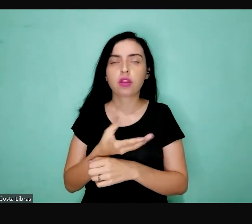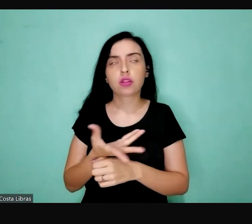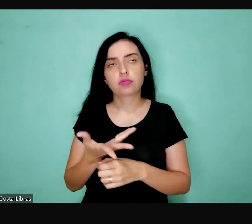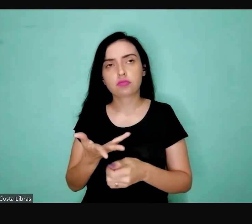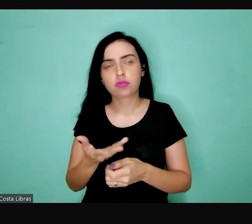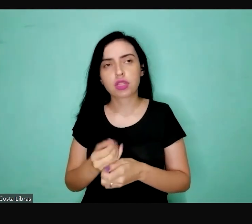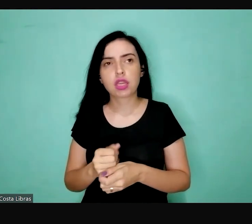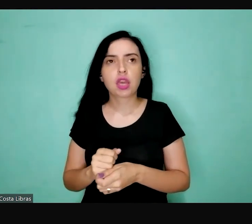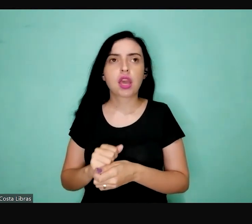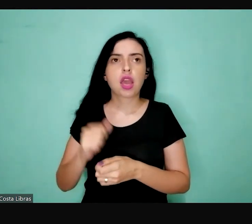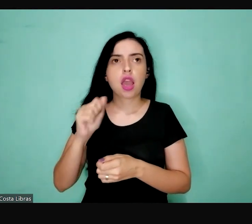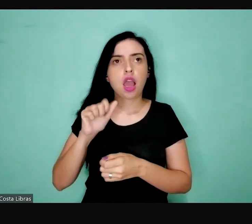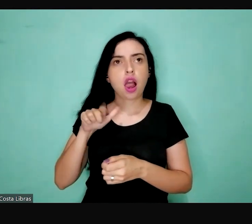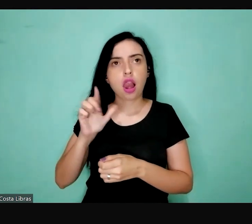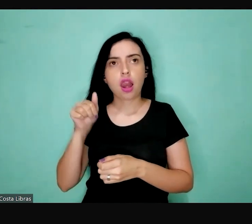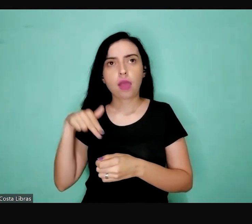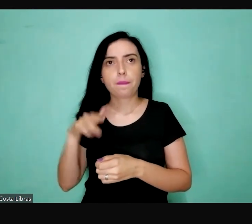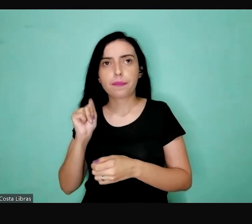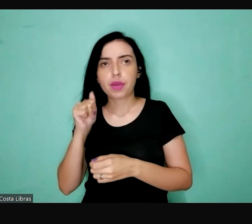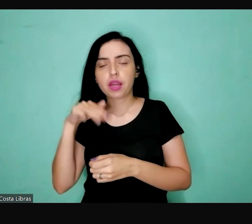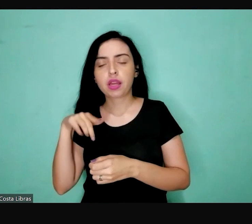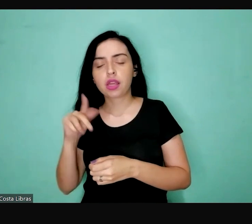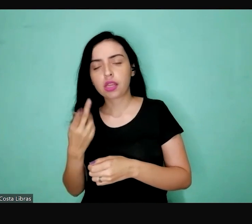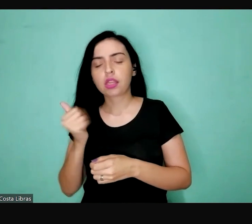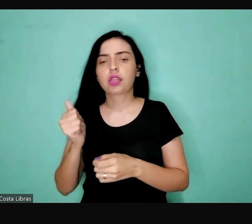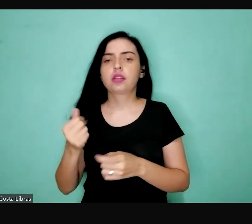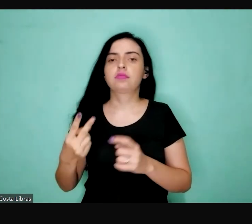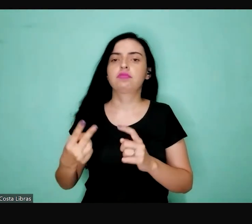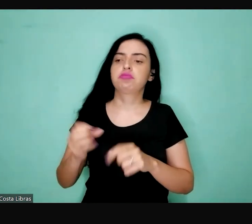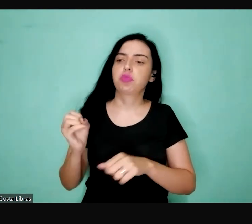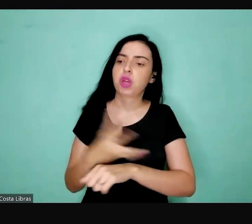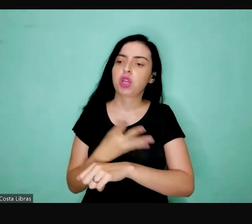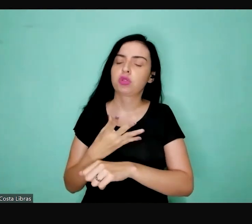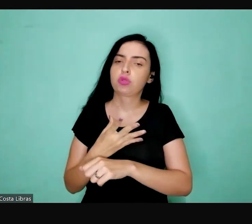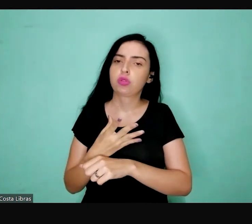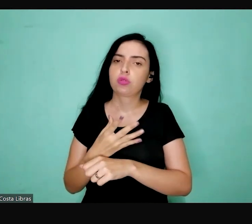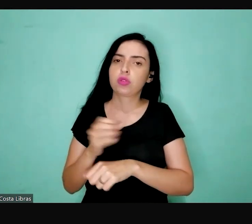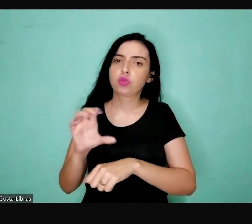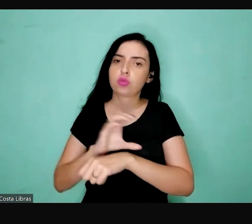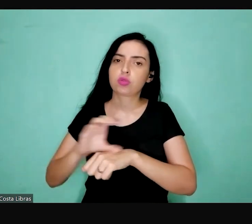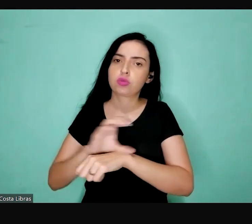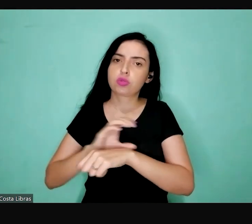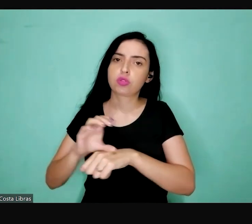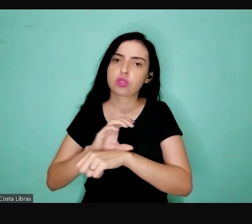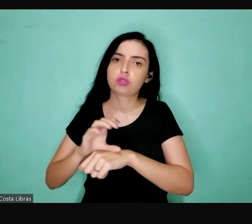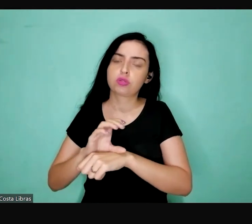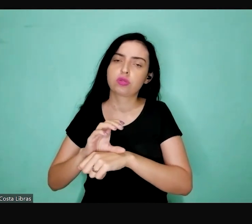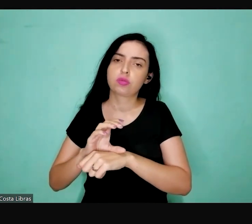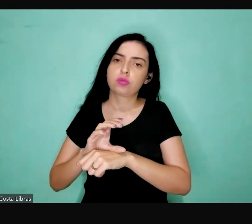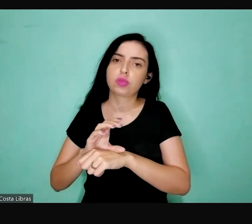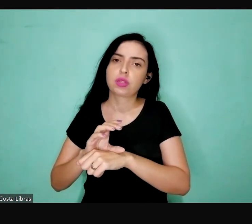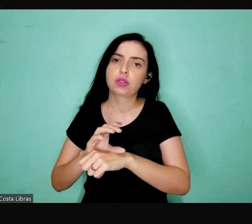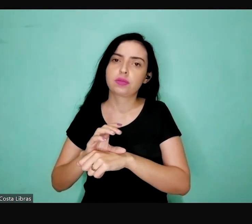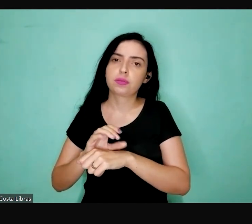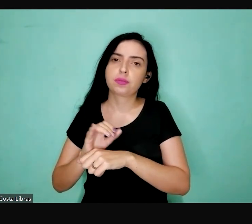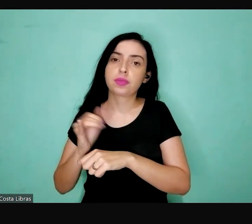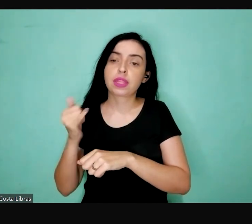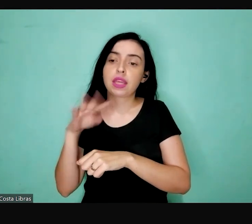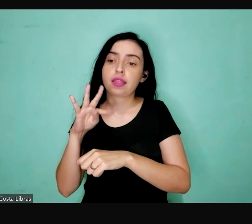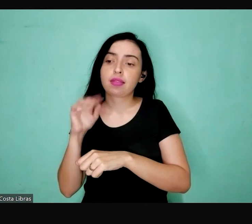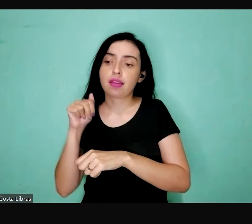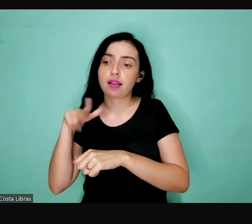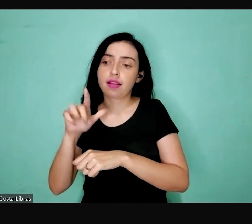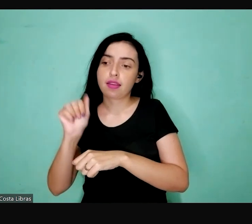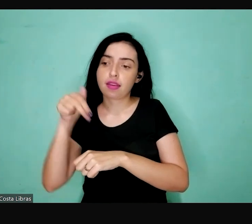alemã e mais nova da Constituição italiana é que